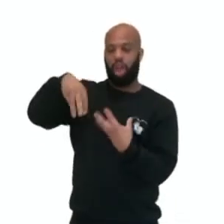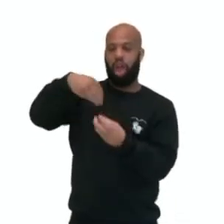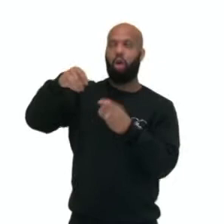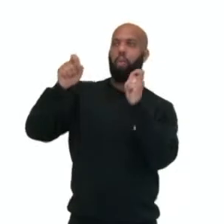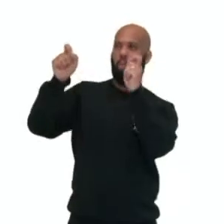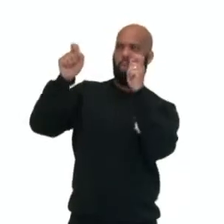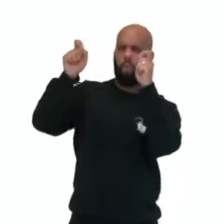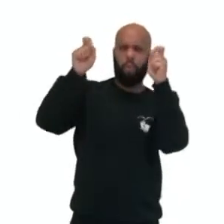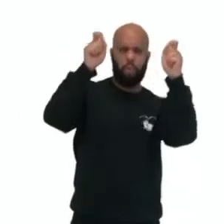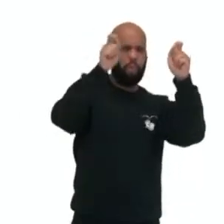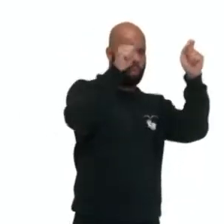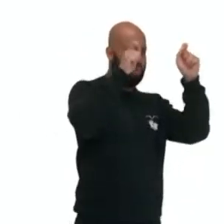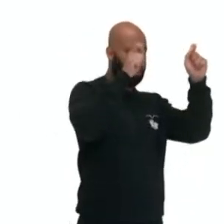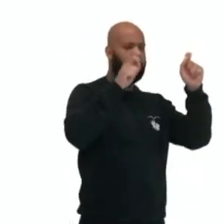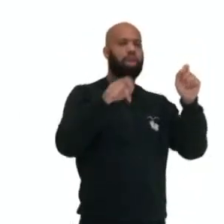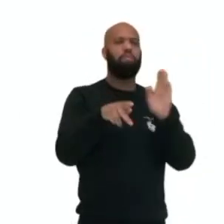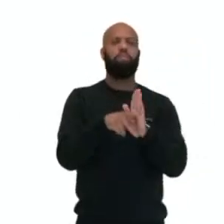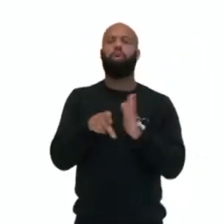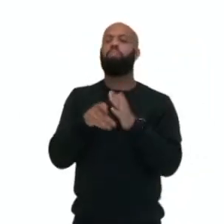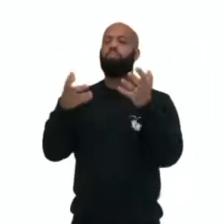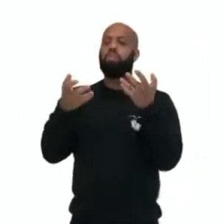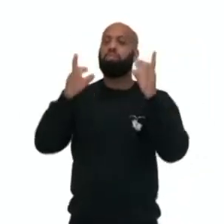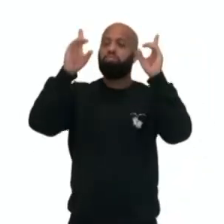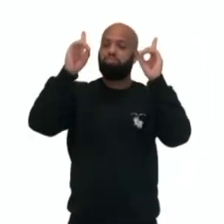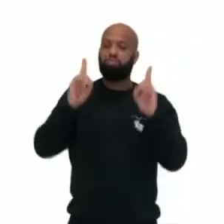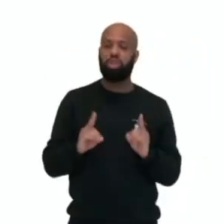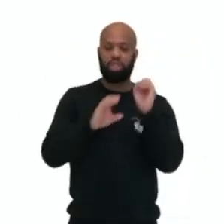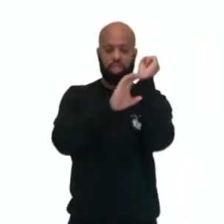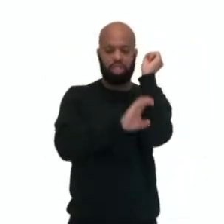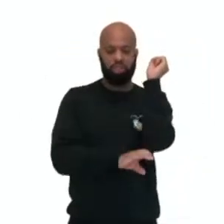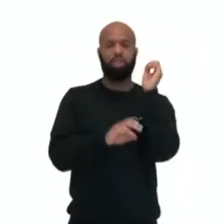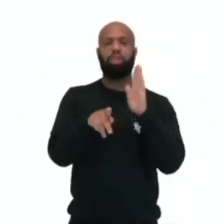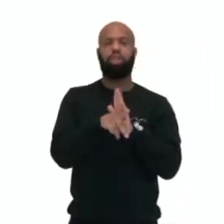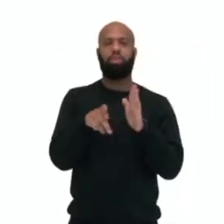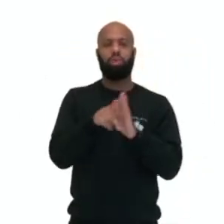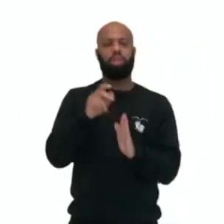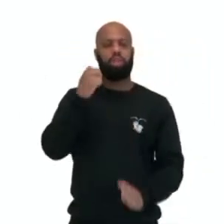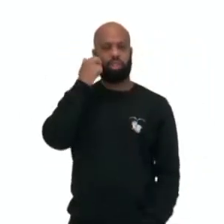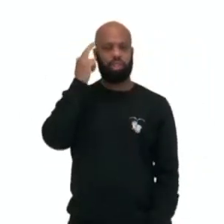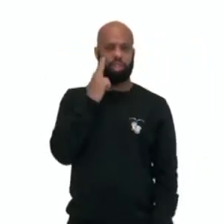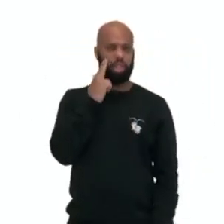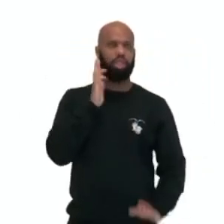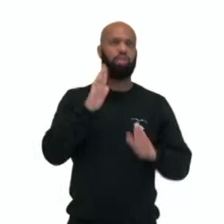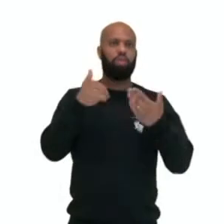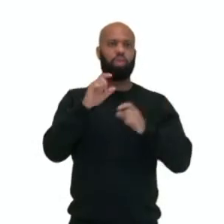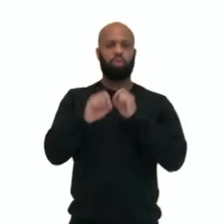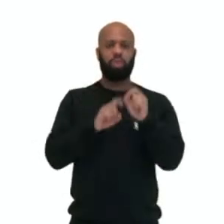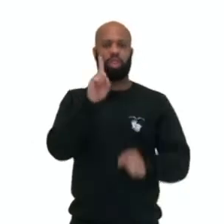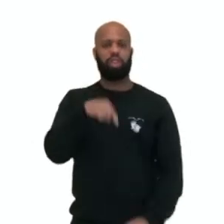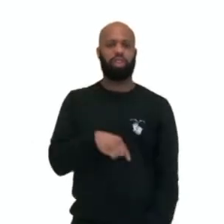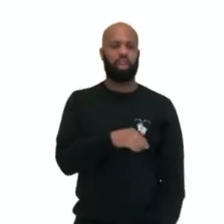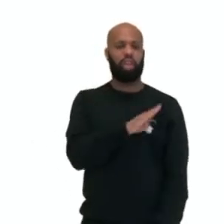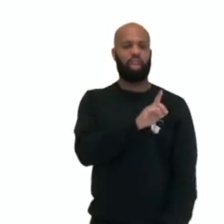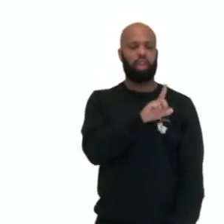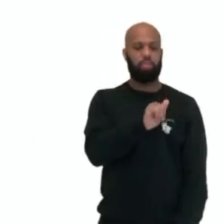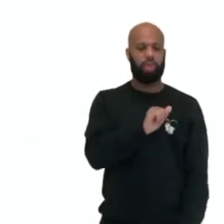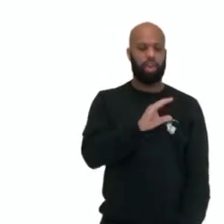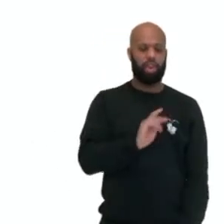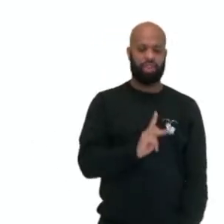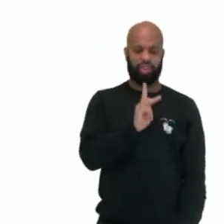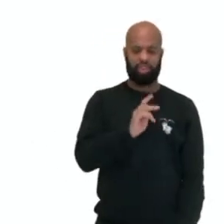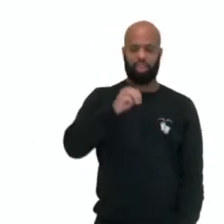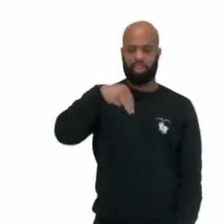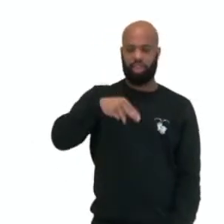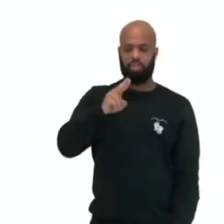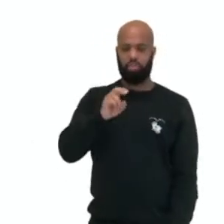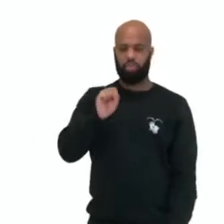movimentos em favor dos direitos civis dos negros, tornando-se a Black music americana,